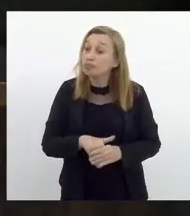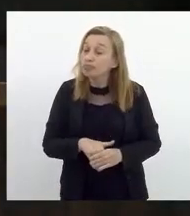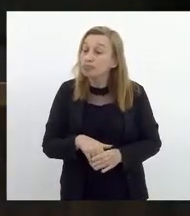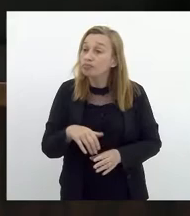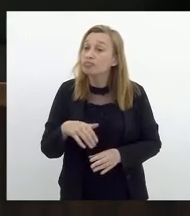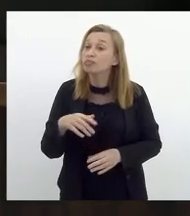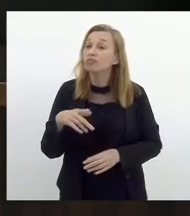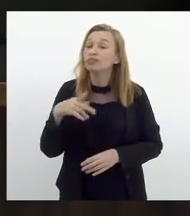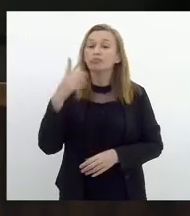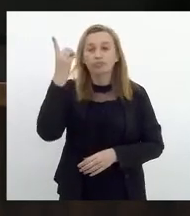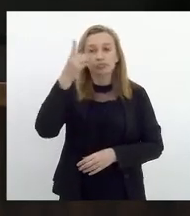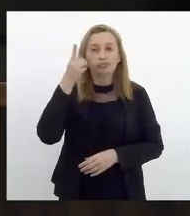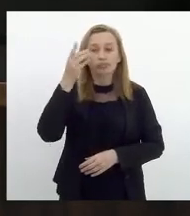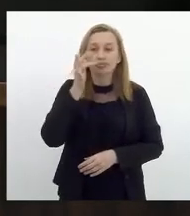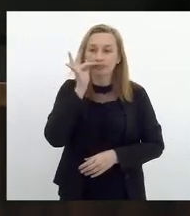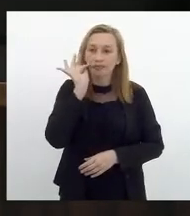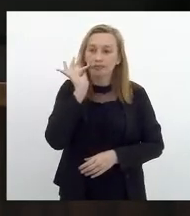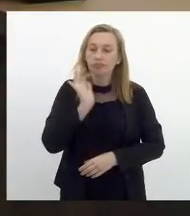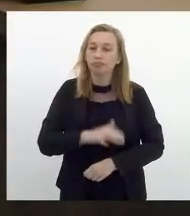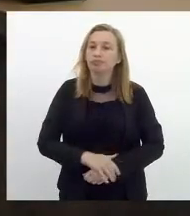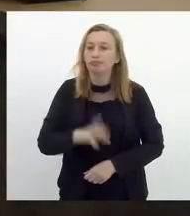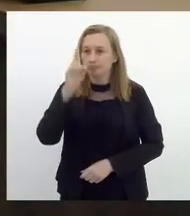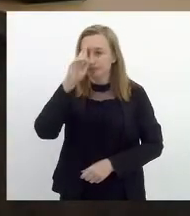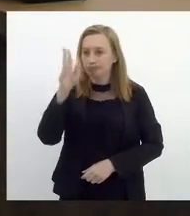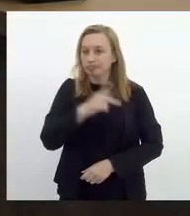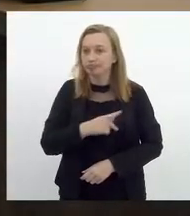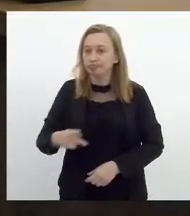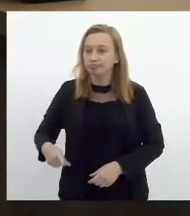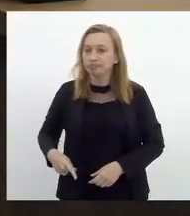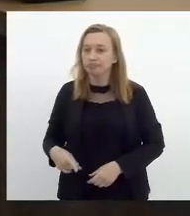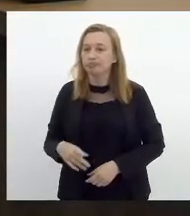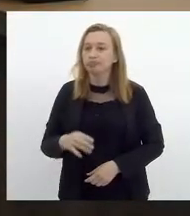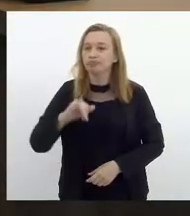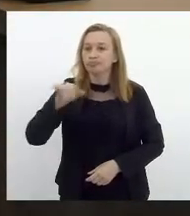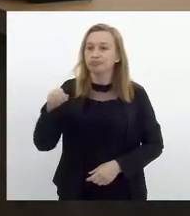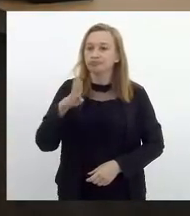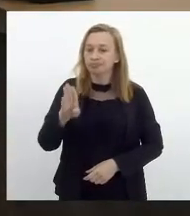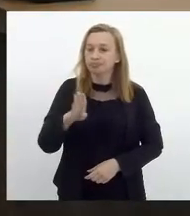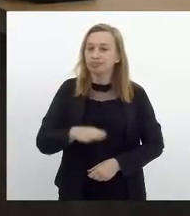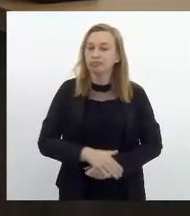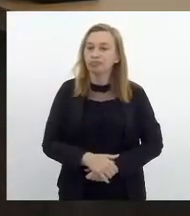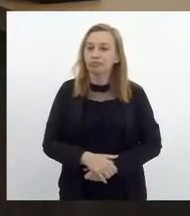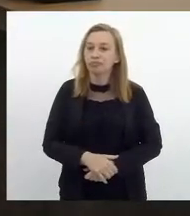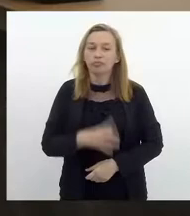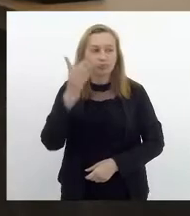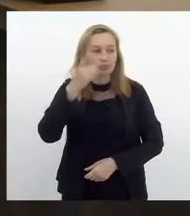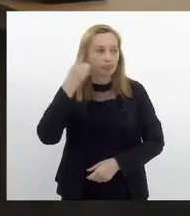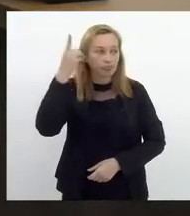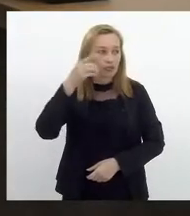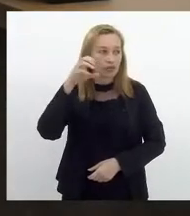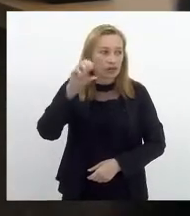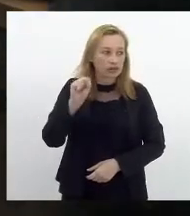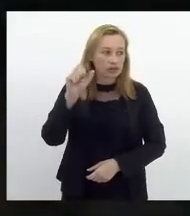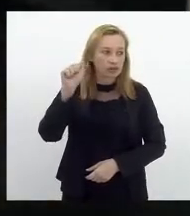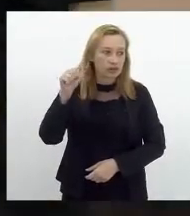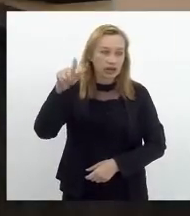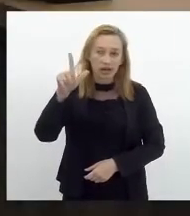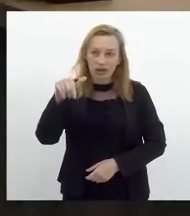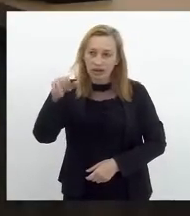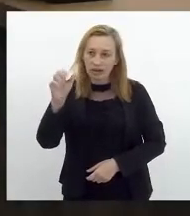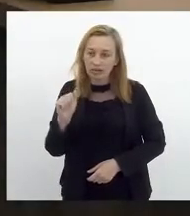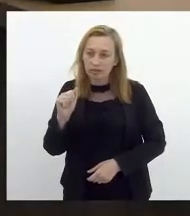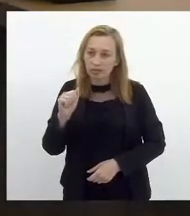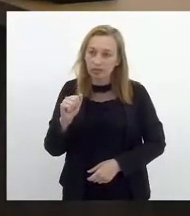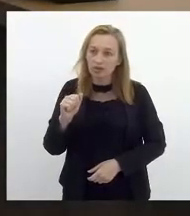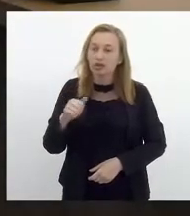Declaração de voto, deputado Flávio Serafim. Senhor presidente Jair Bittencourt, deputado Salema,